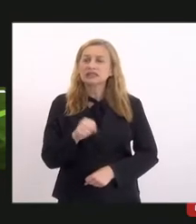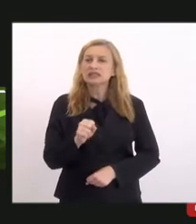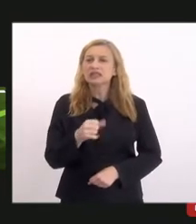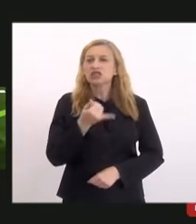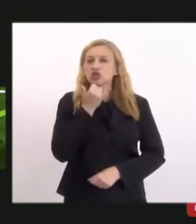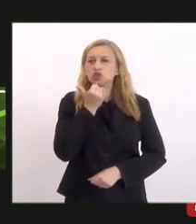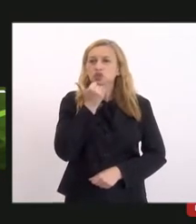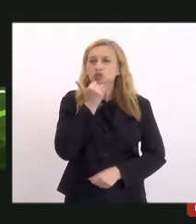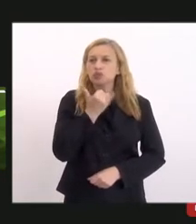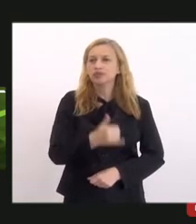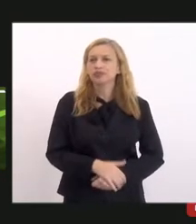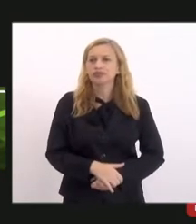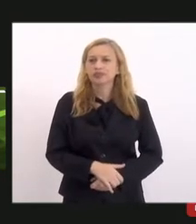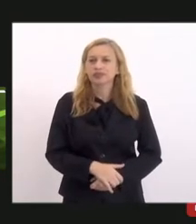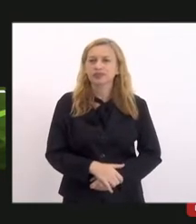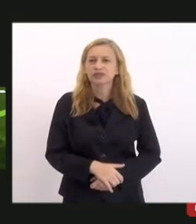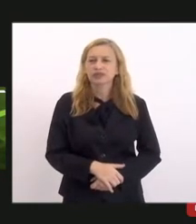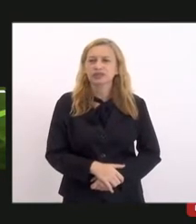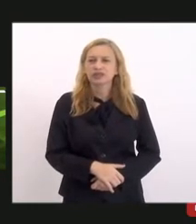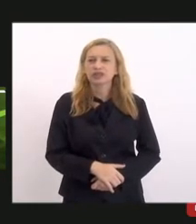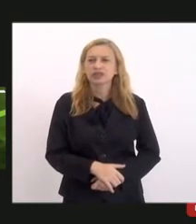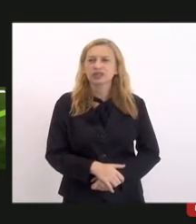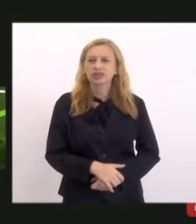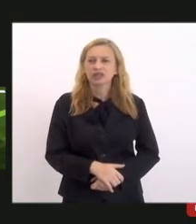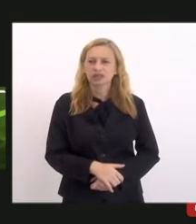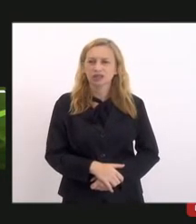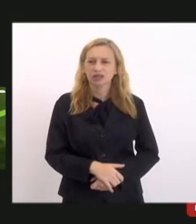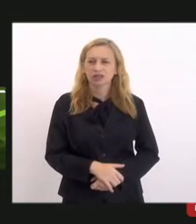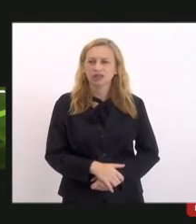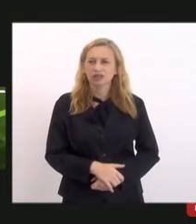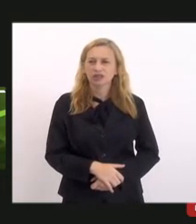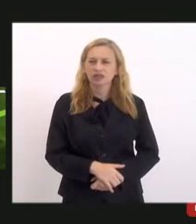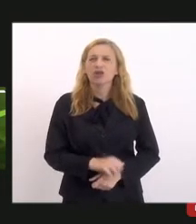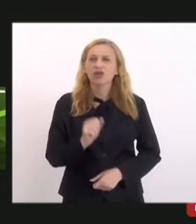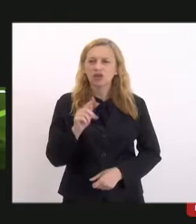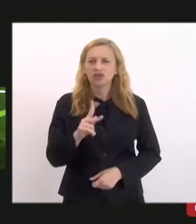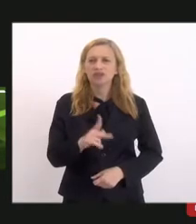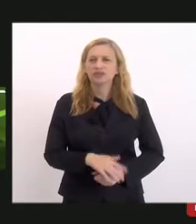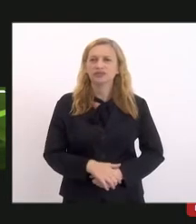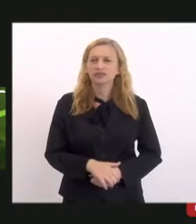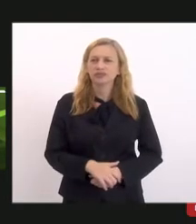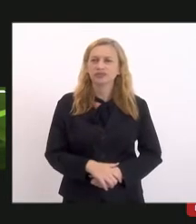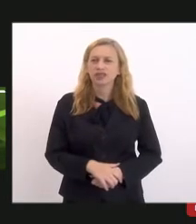problema aqui no meu ponto. Ok.